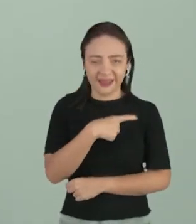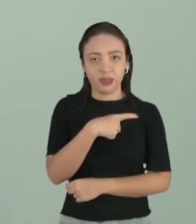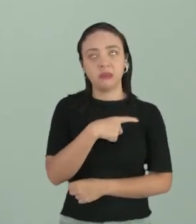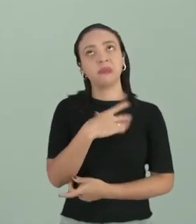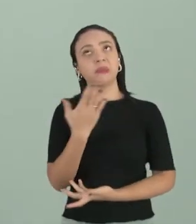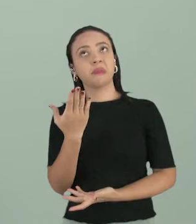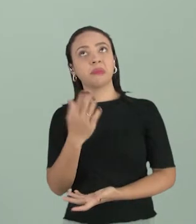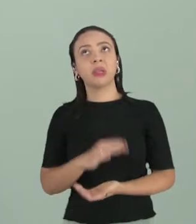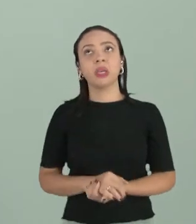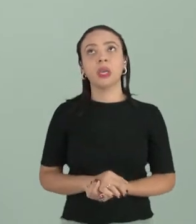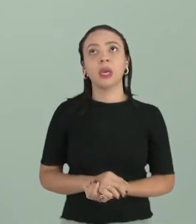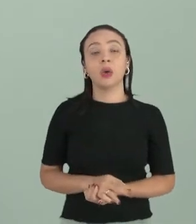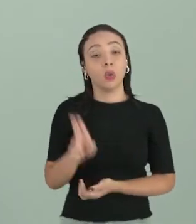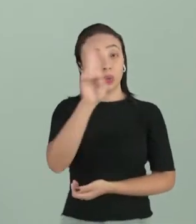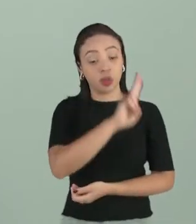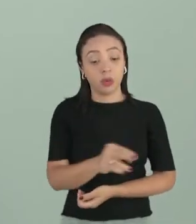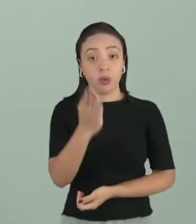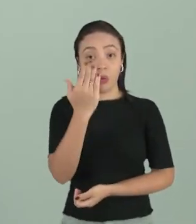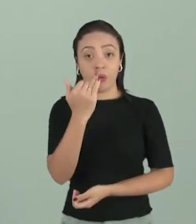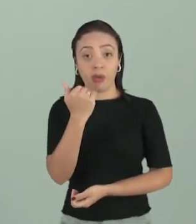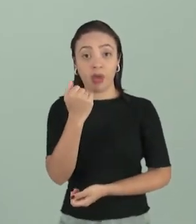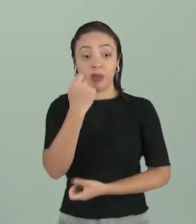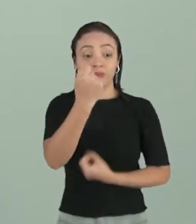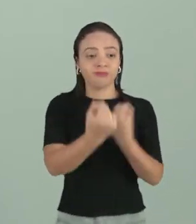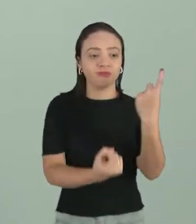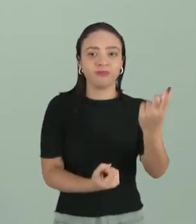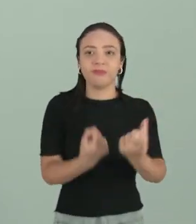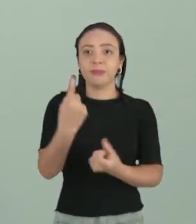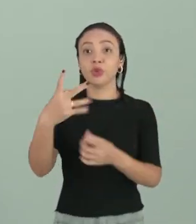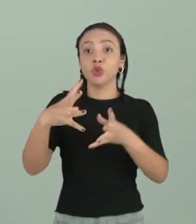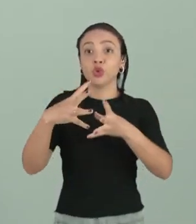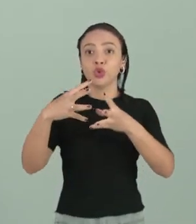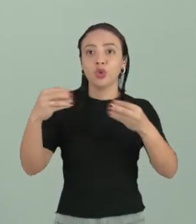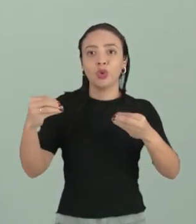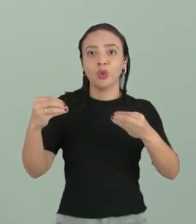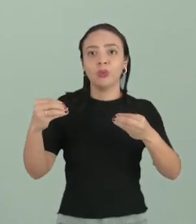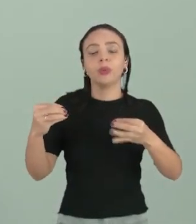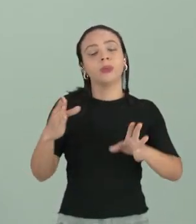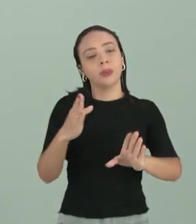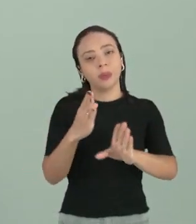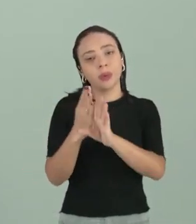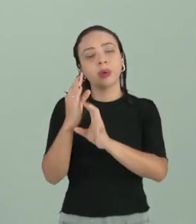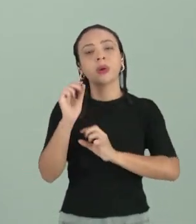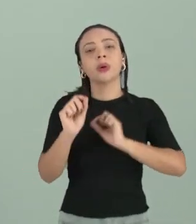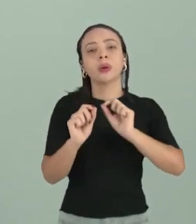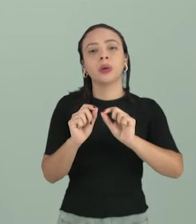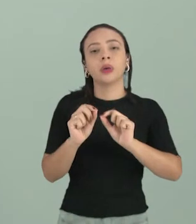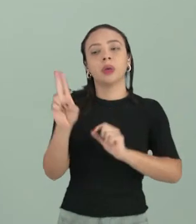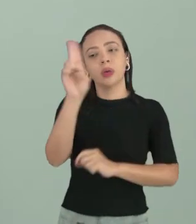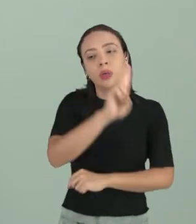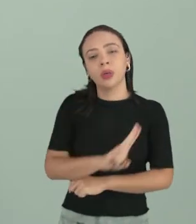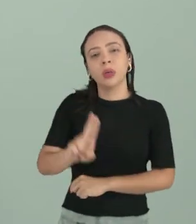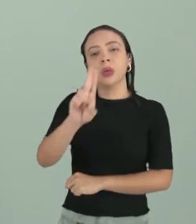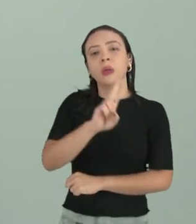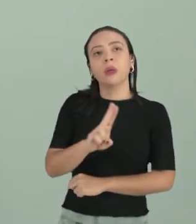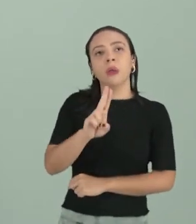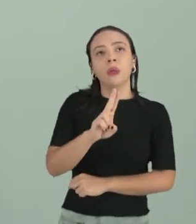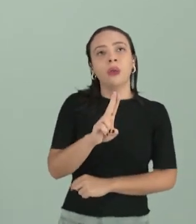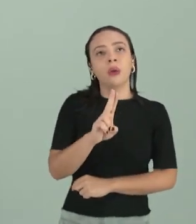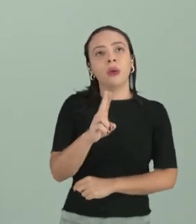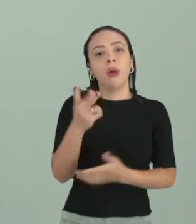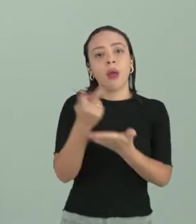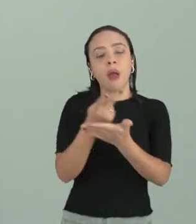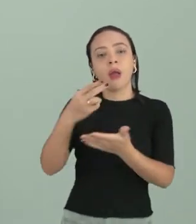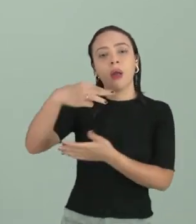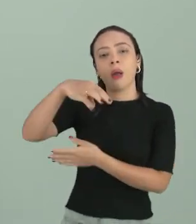como base para alimentação ficam escassos ou desaparecem em função do uso descontrolado